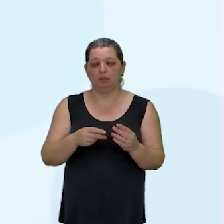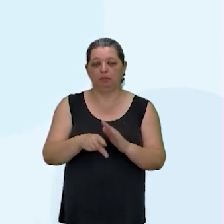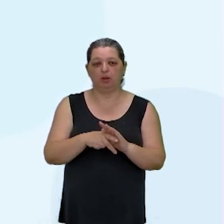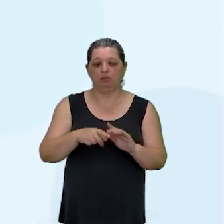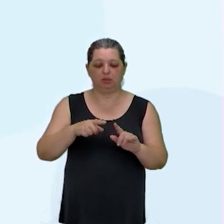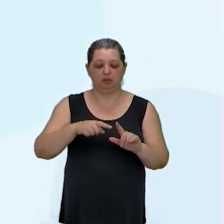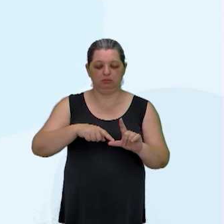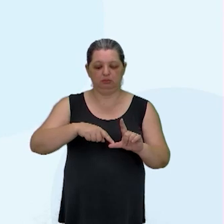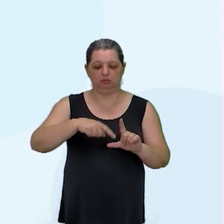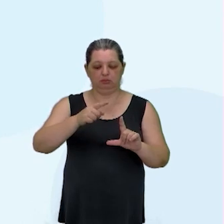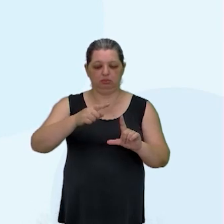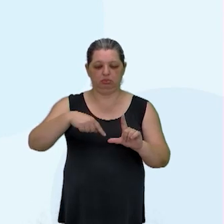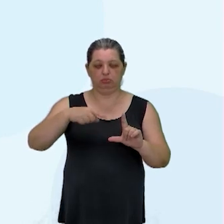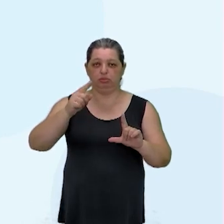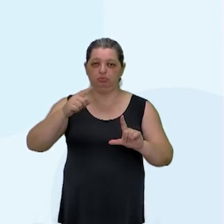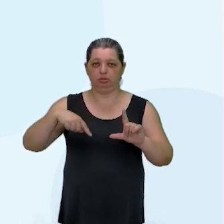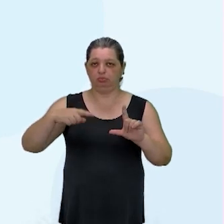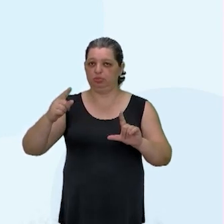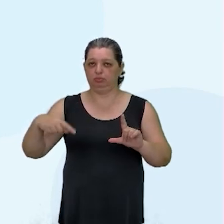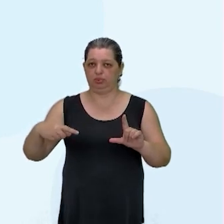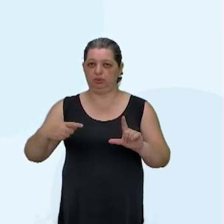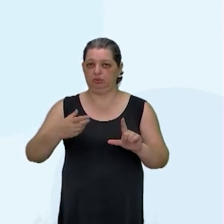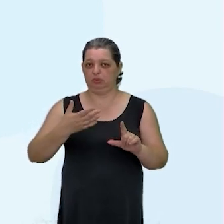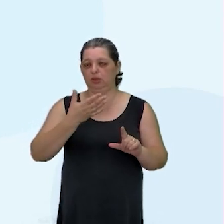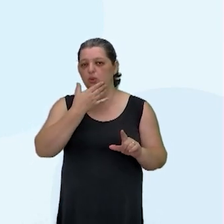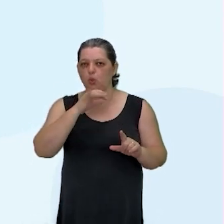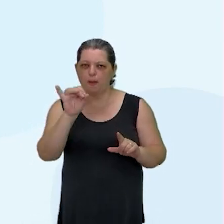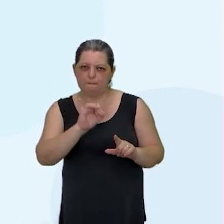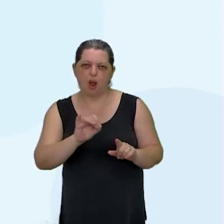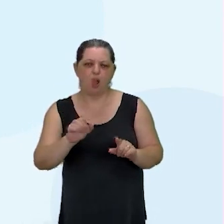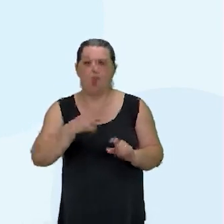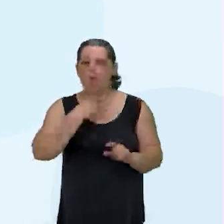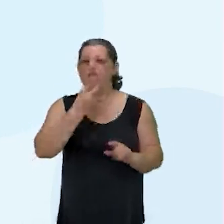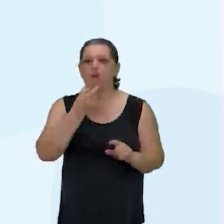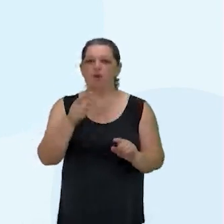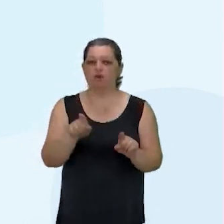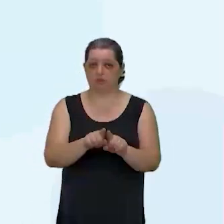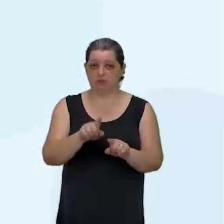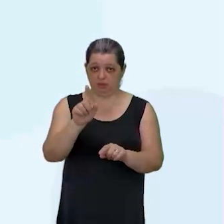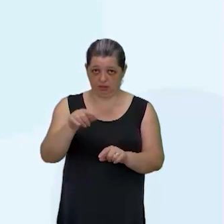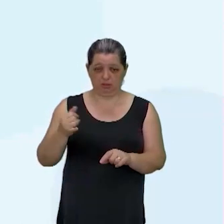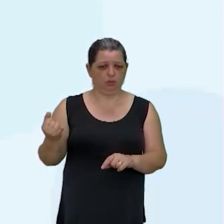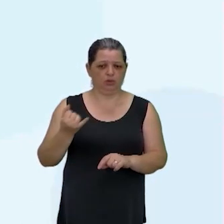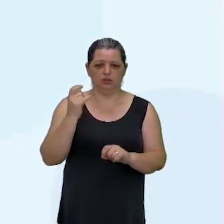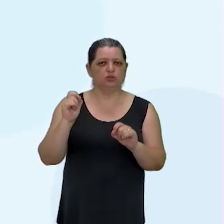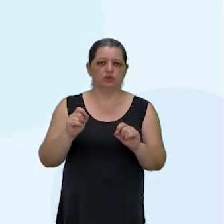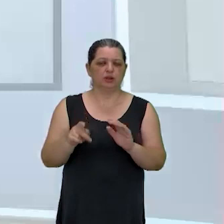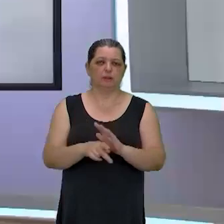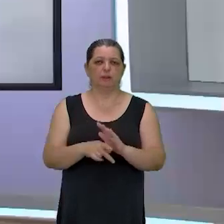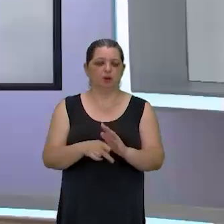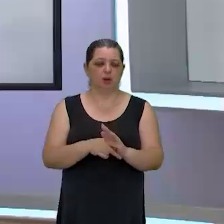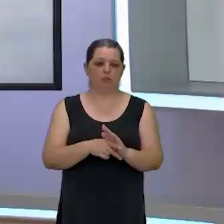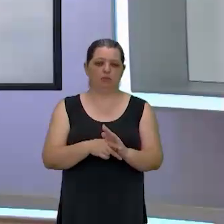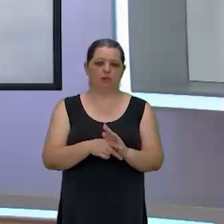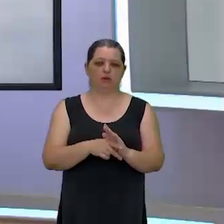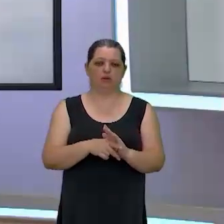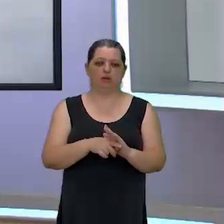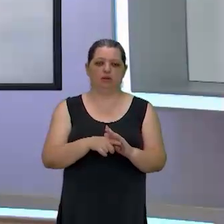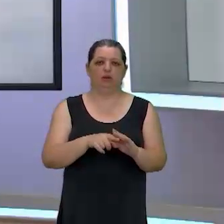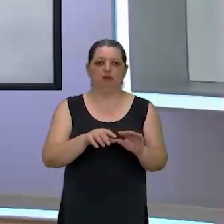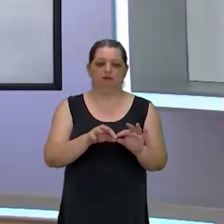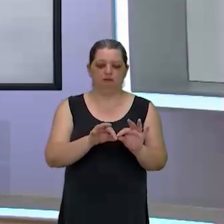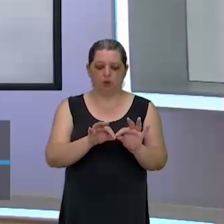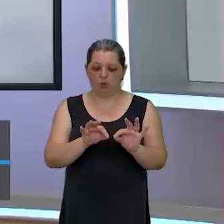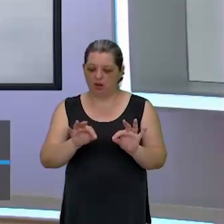minha voz Cala Voz né no meu irmão né então isso é importante saber não é a frequência que